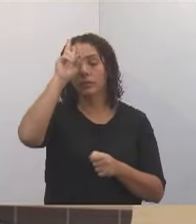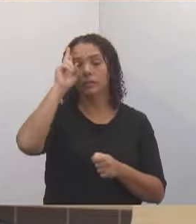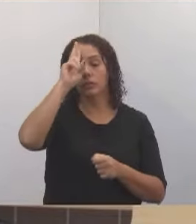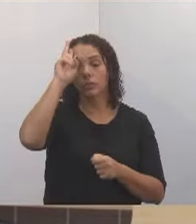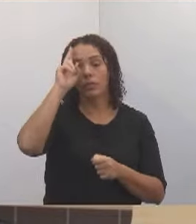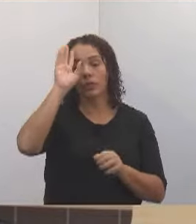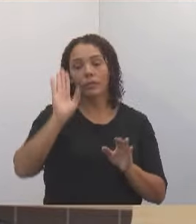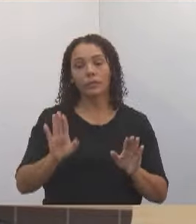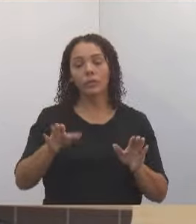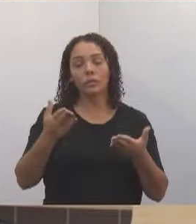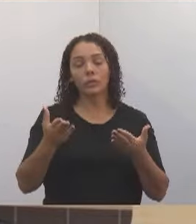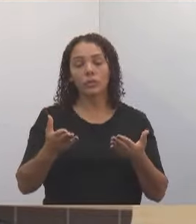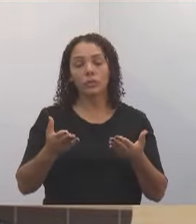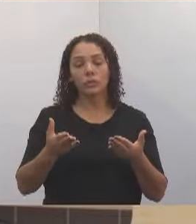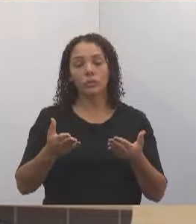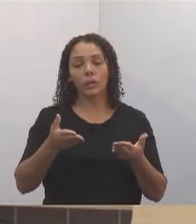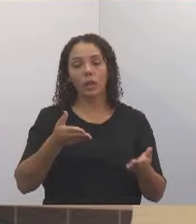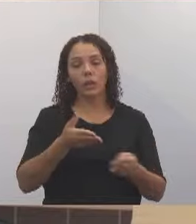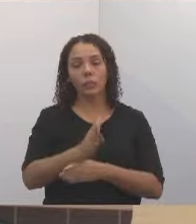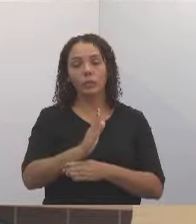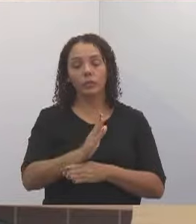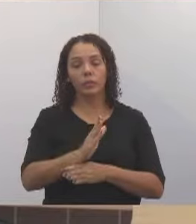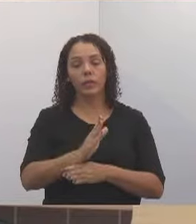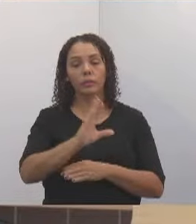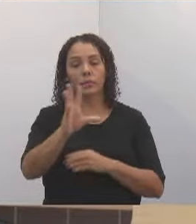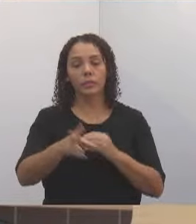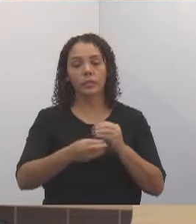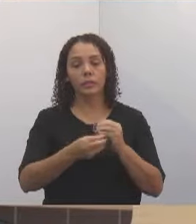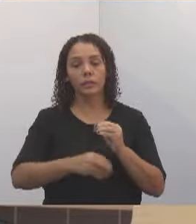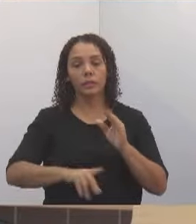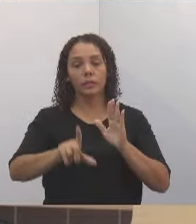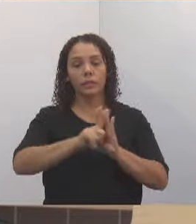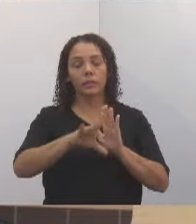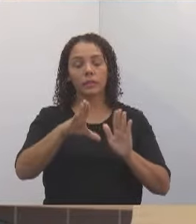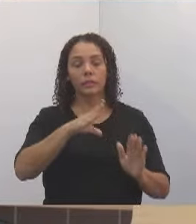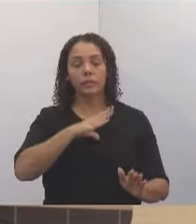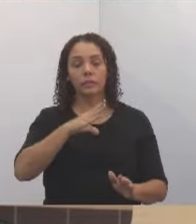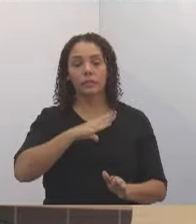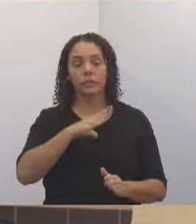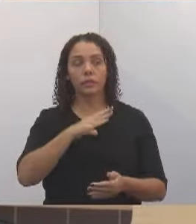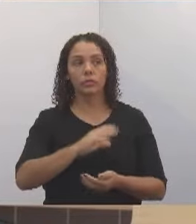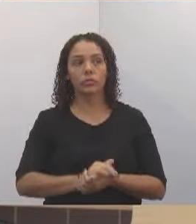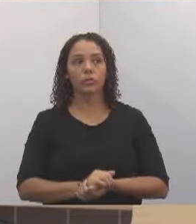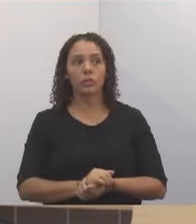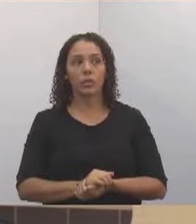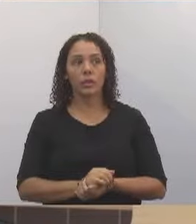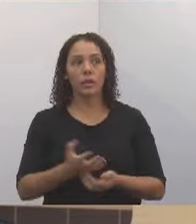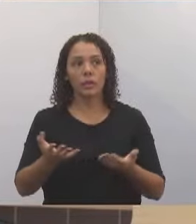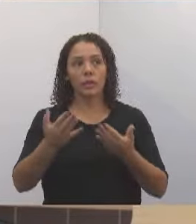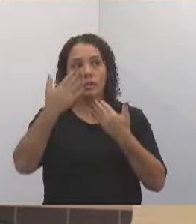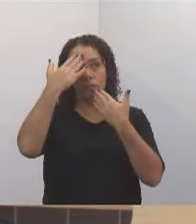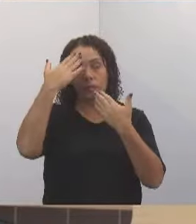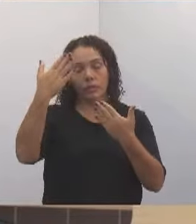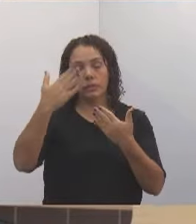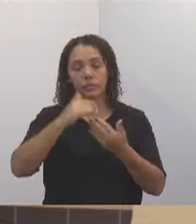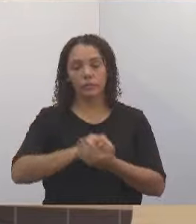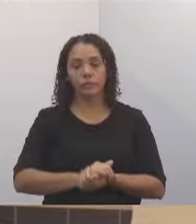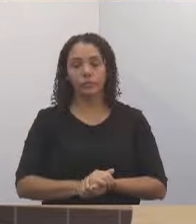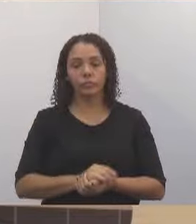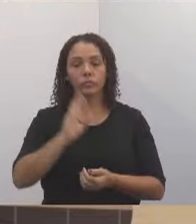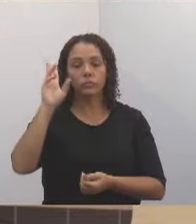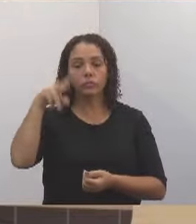ao colocar essa emenda na lei orgânica do nosso município. Portanto, eu quero agradecer